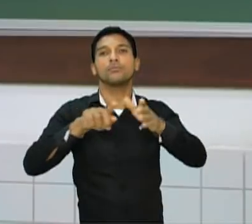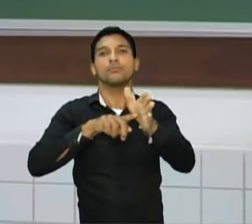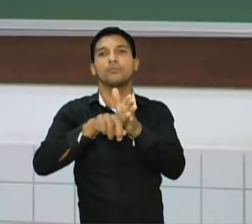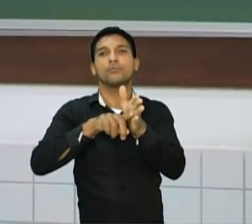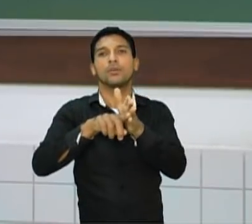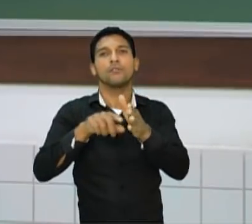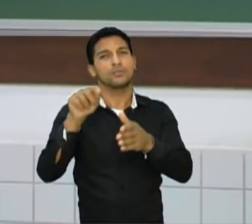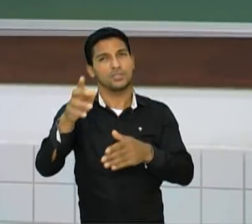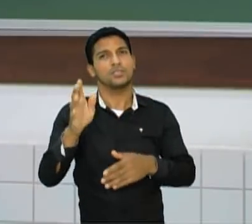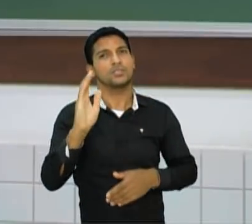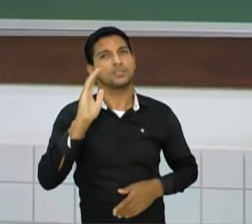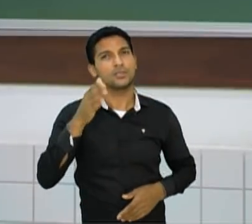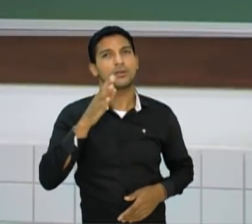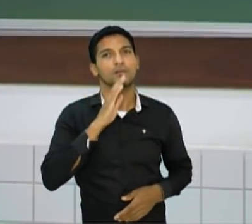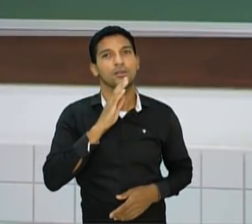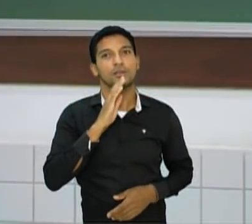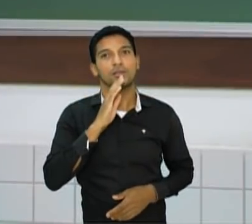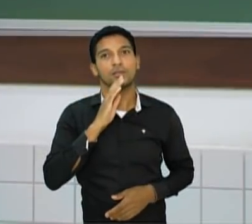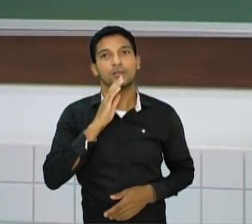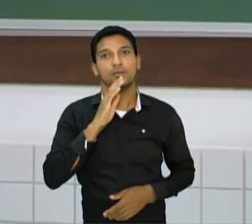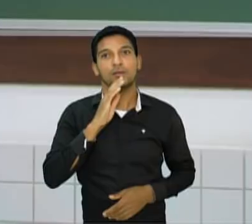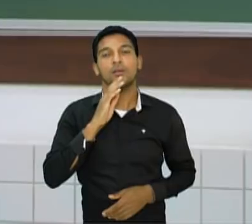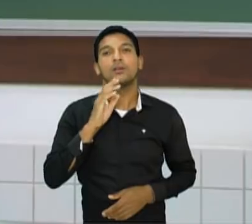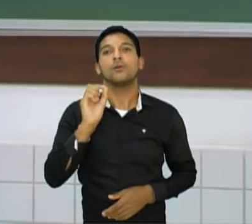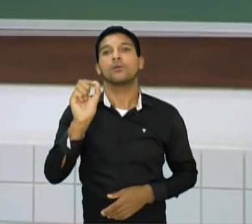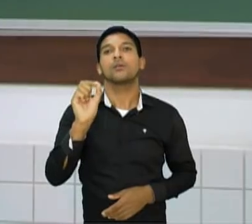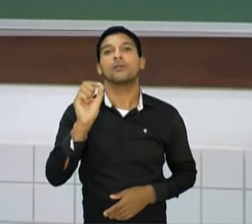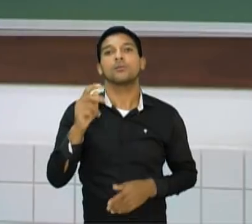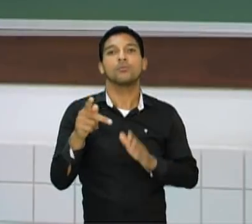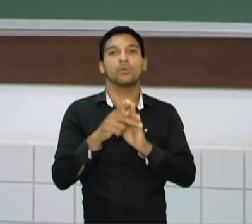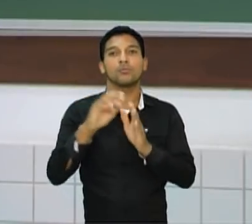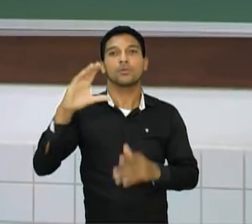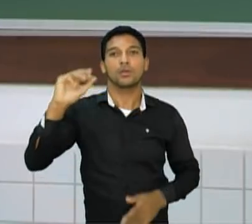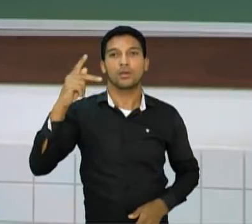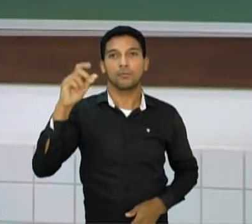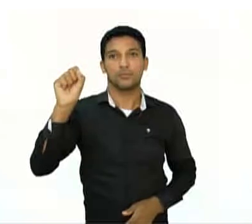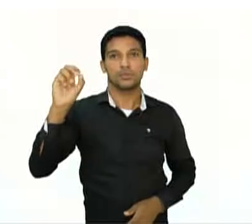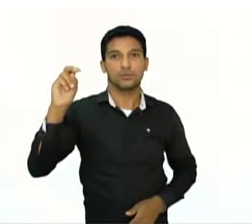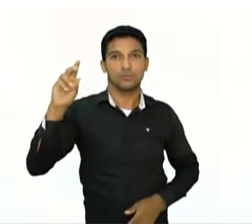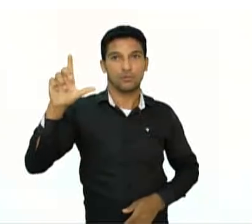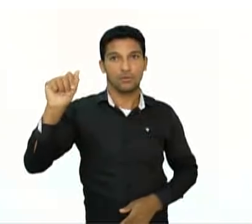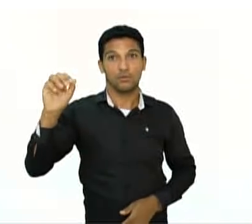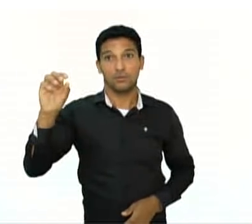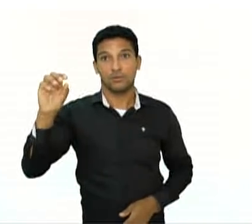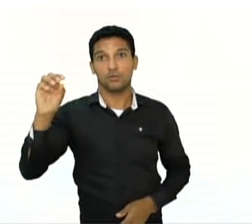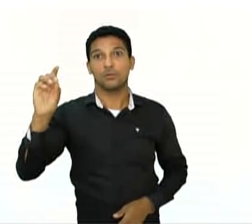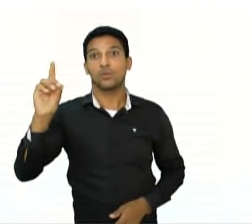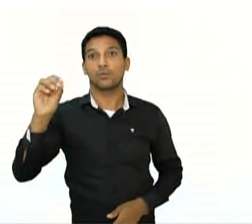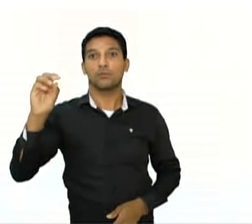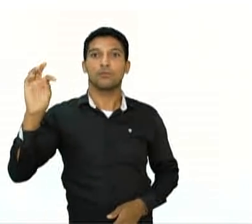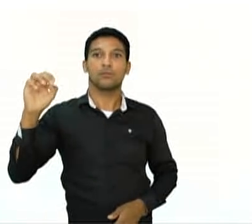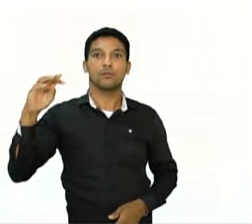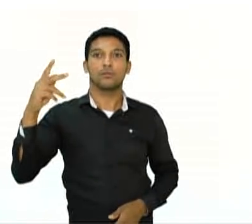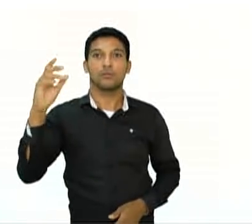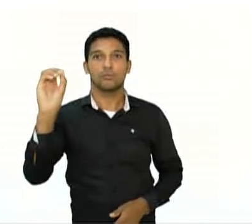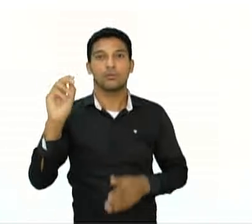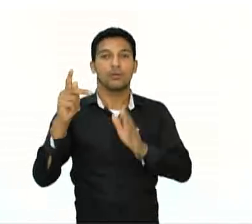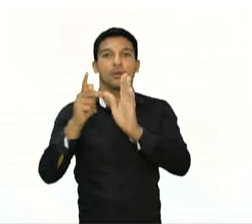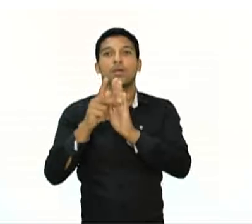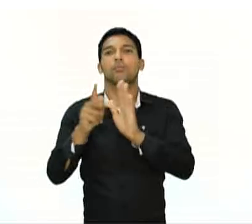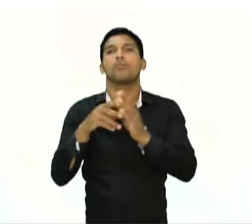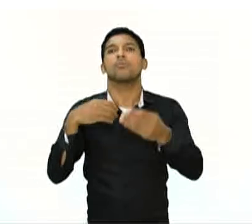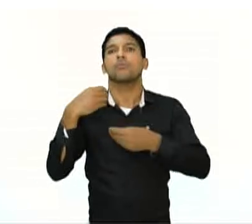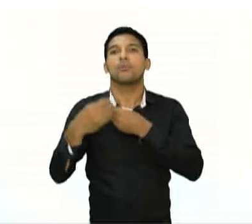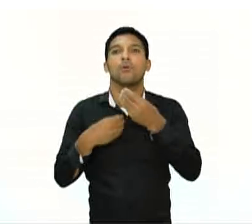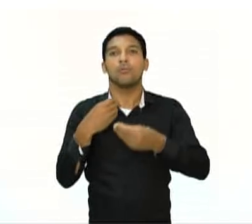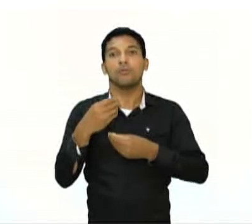XX. Essa escola humanitária, o foco dela era principalmente aqueles alunos, aqueles estudantes pobres